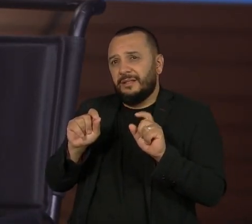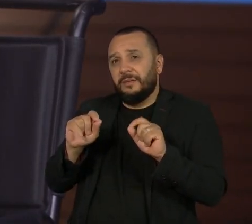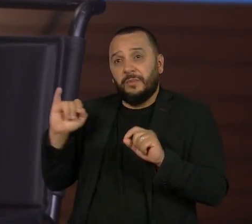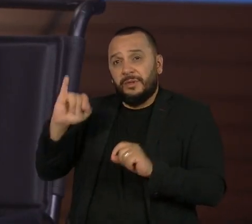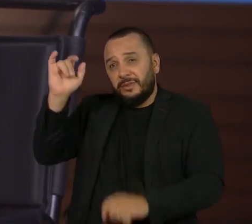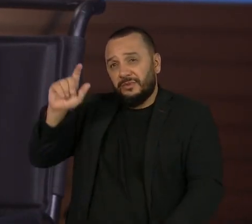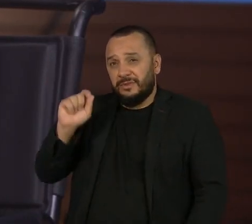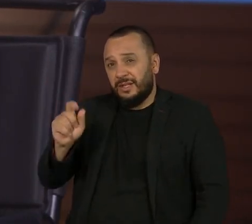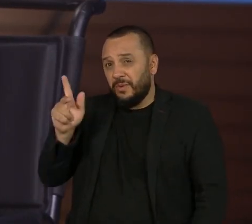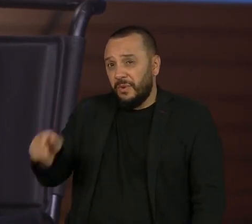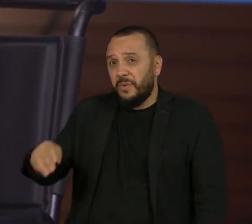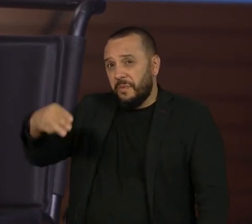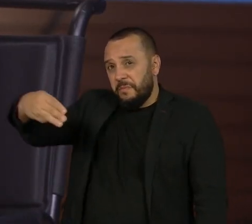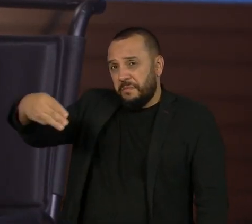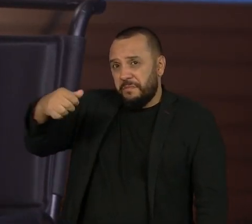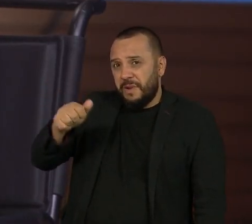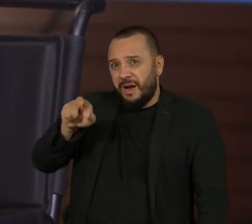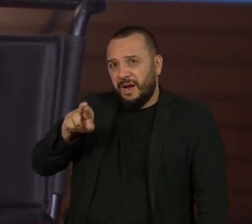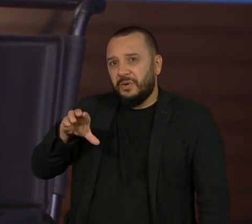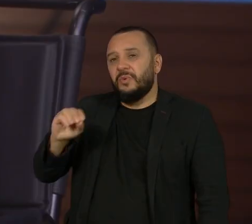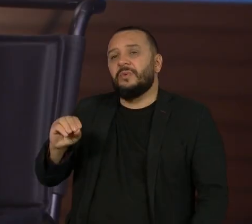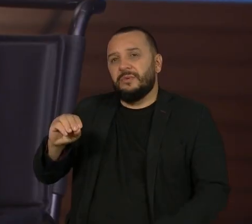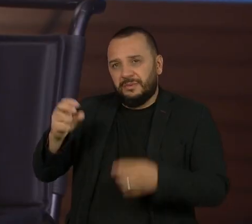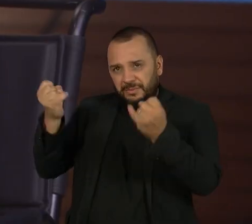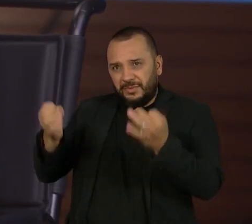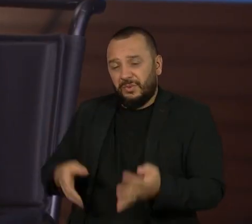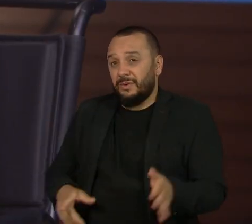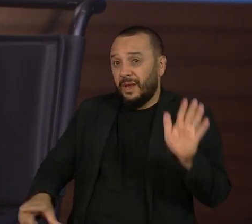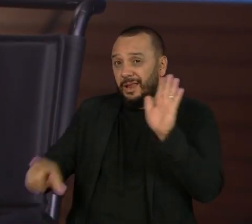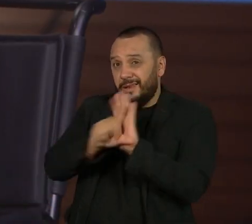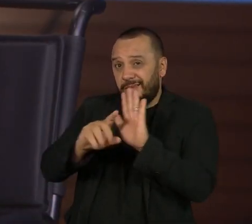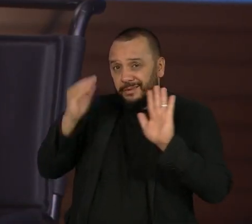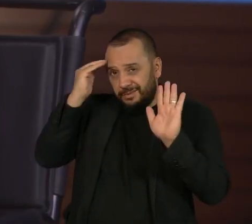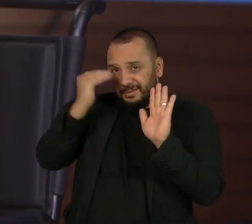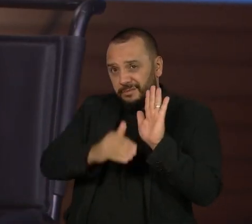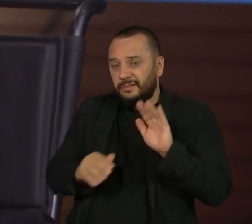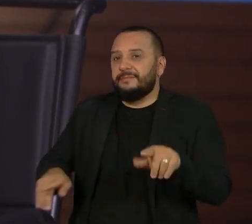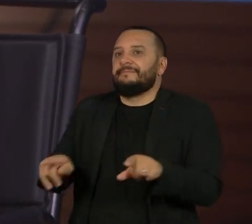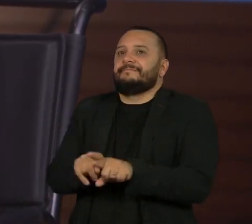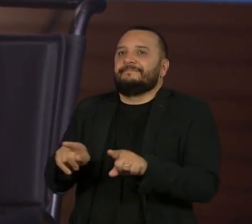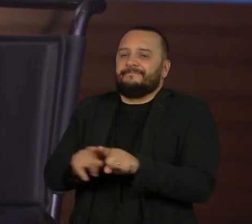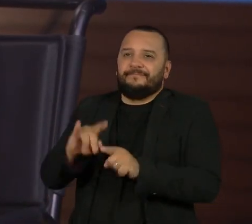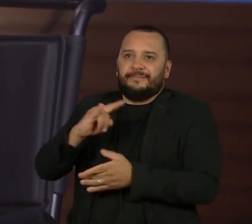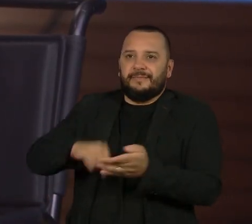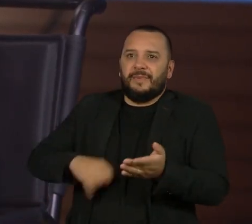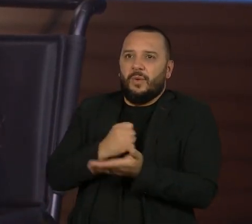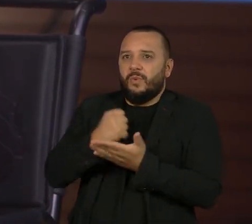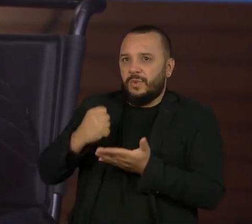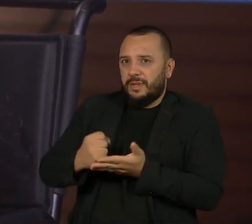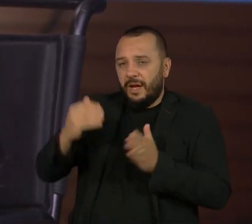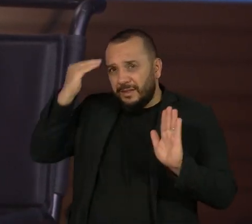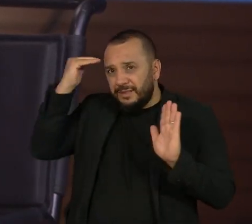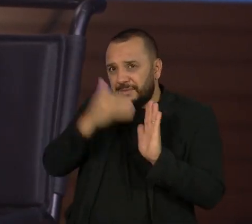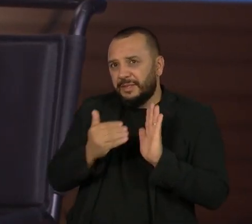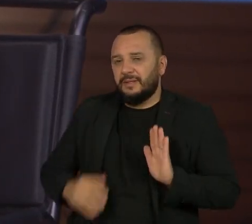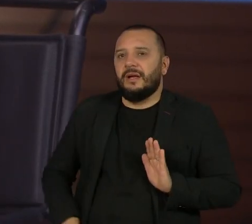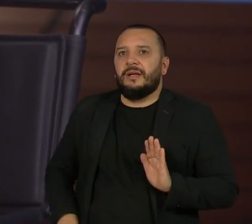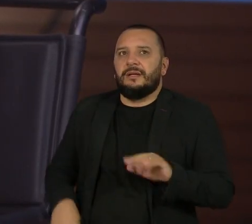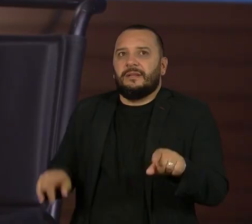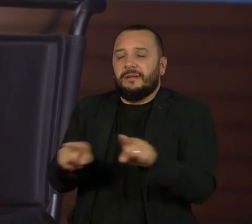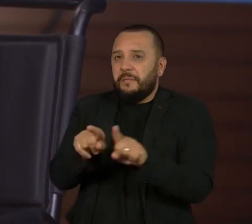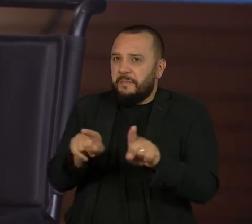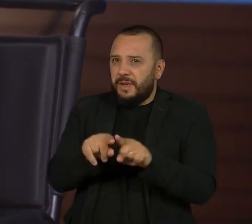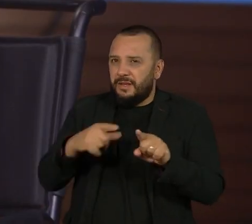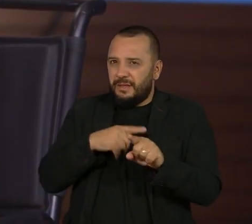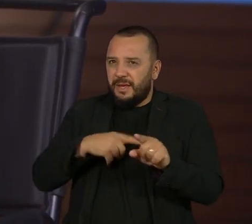que é o que o Mário trouxe, que é o respeito à lei, né? Então, respeito a contratos, a estabilidade política